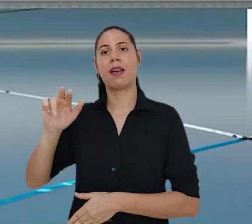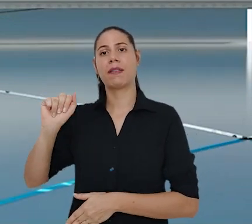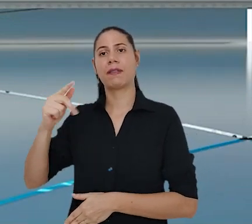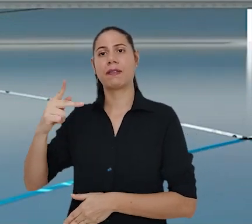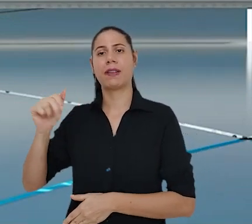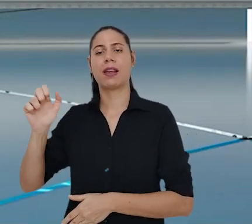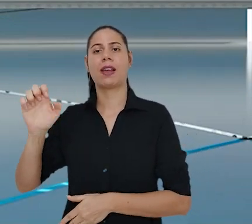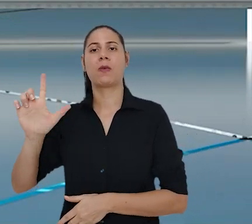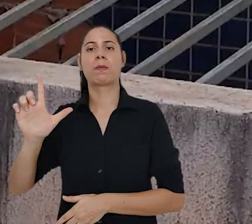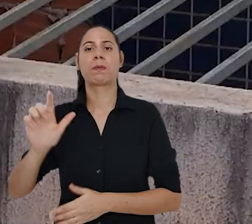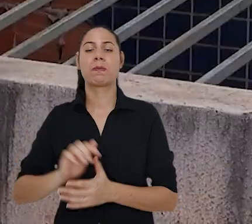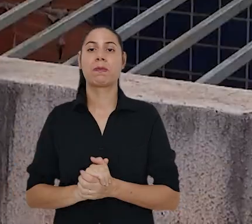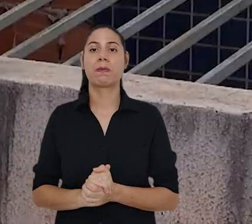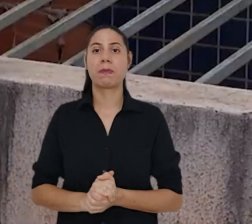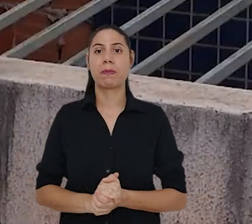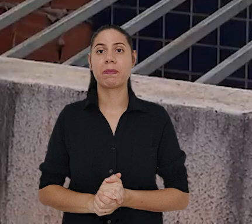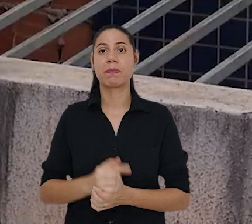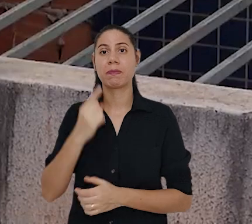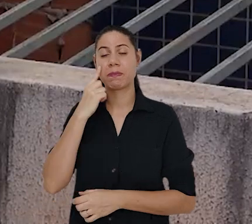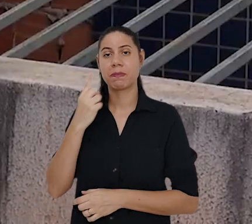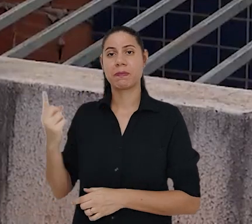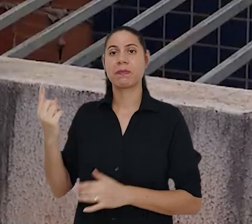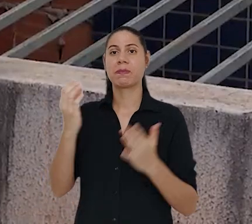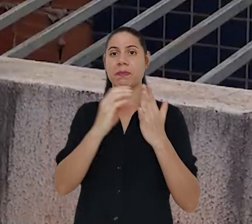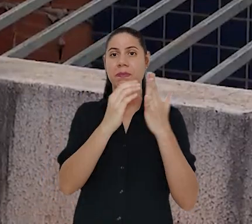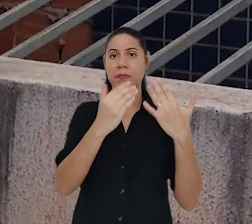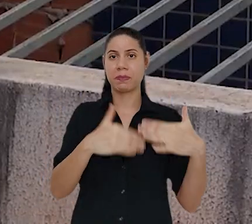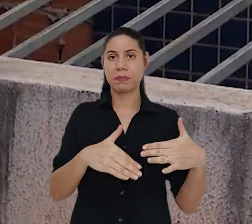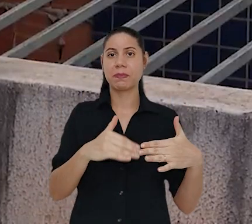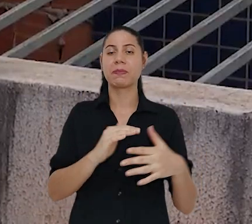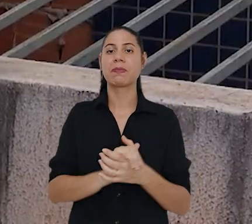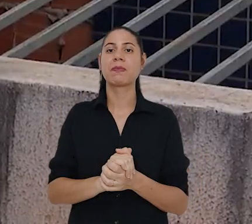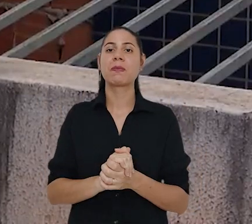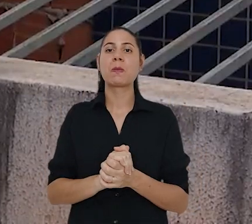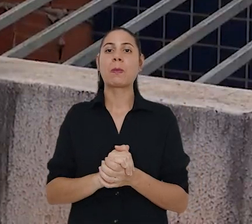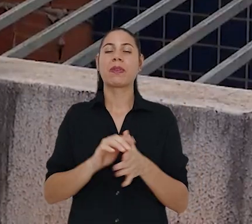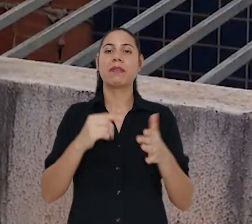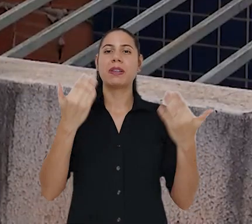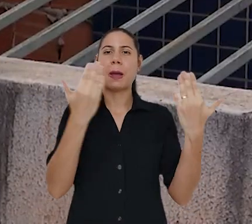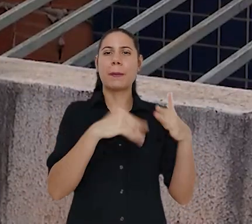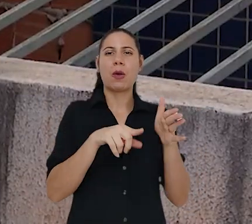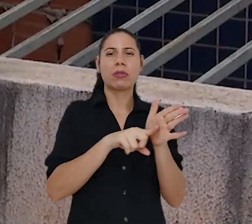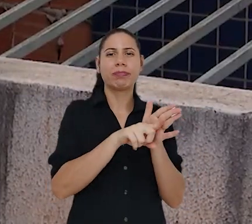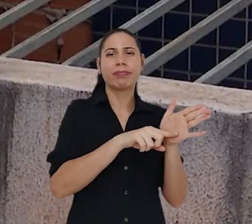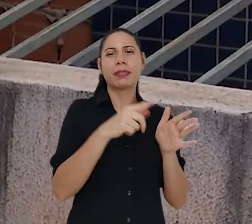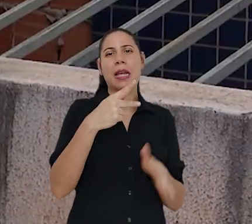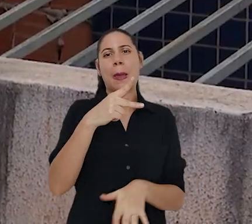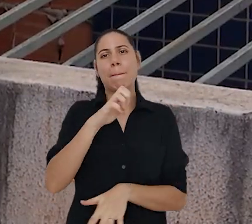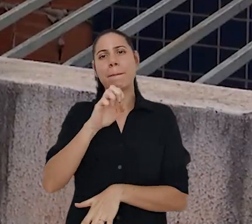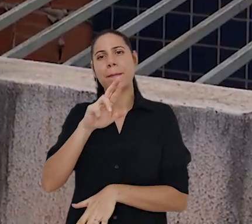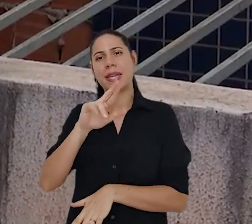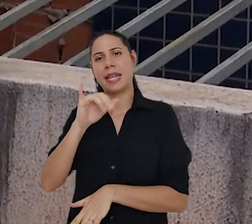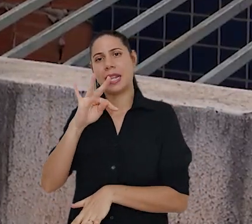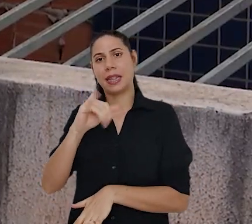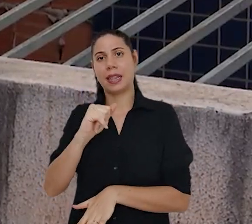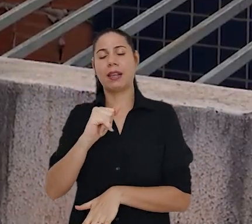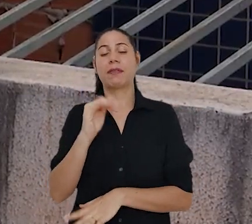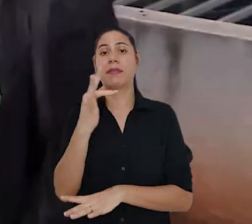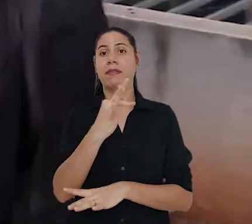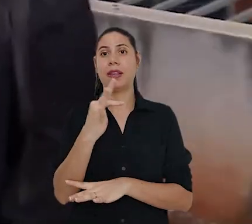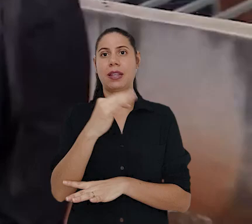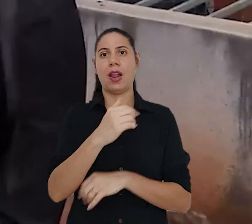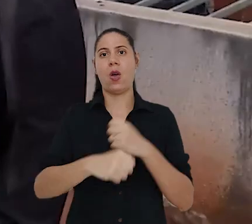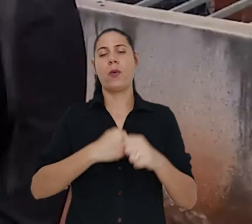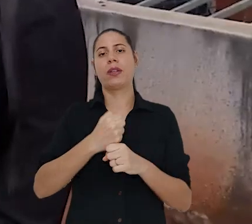com Rafael Braga. Laísa Magalhães é concurseira. Fez a prova para perita da Polícia Federal em